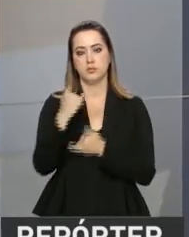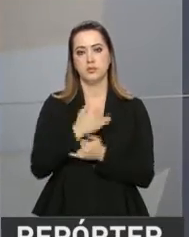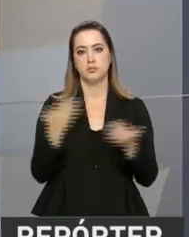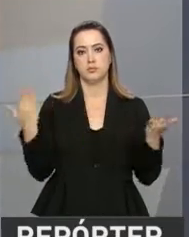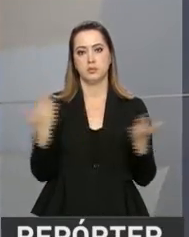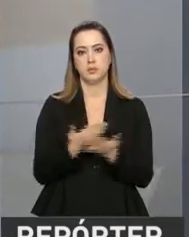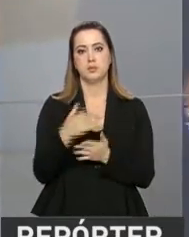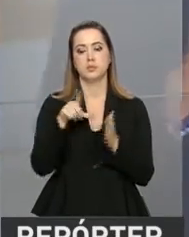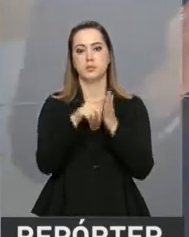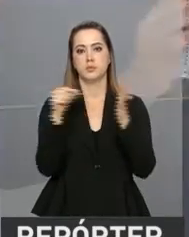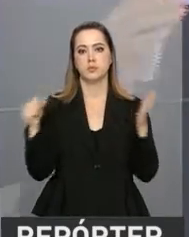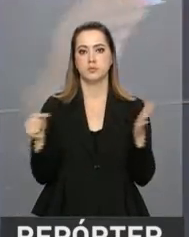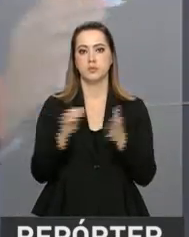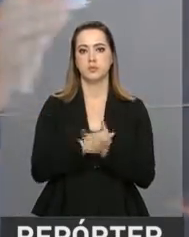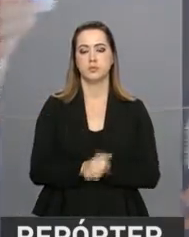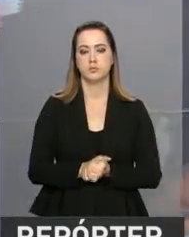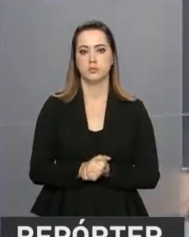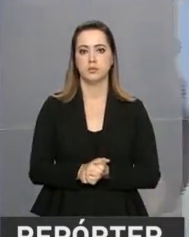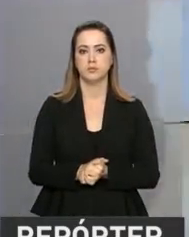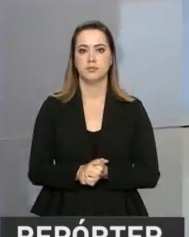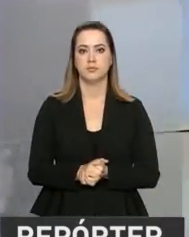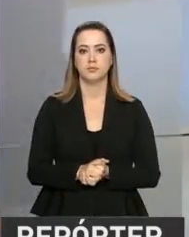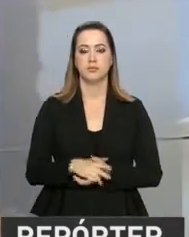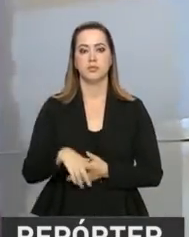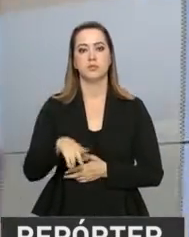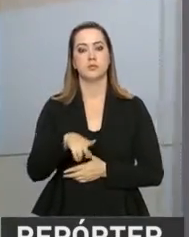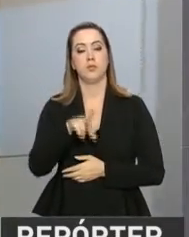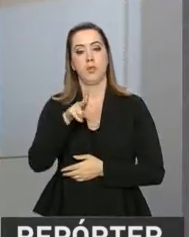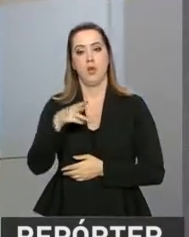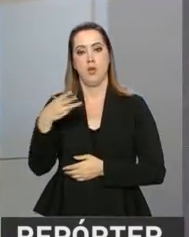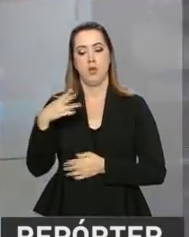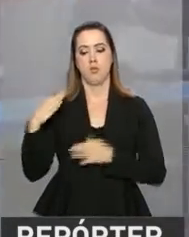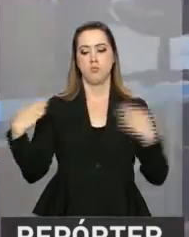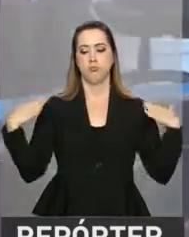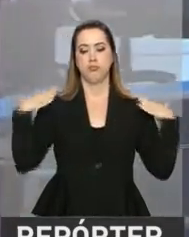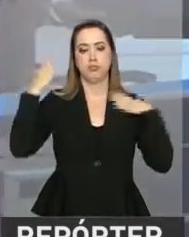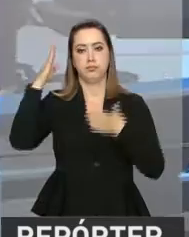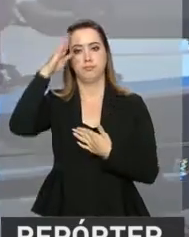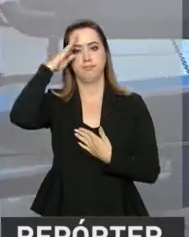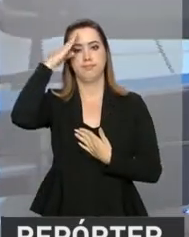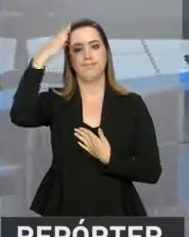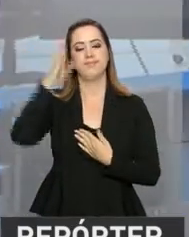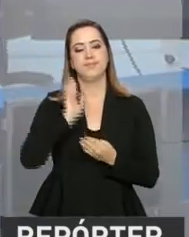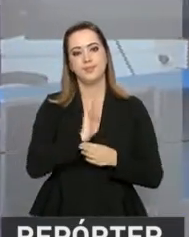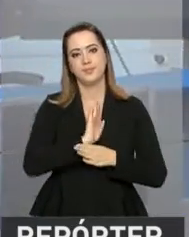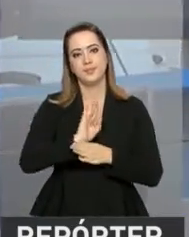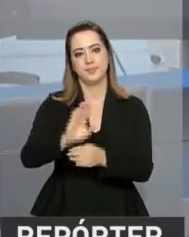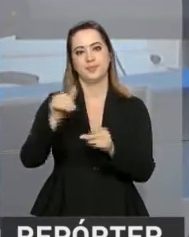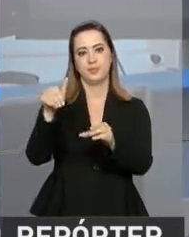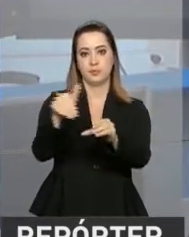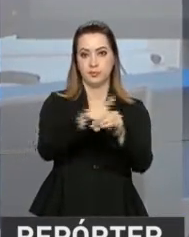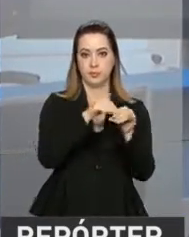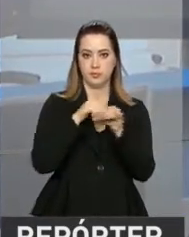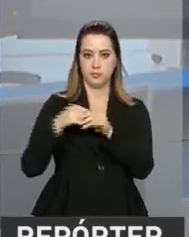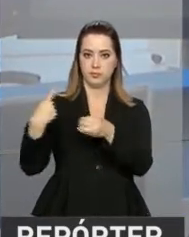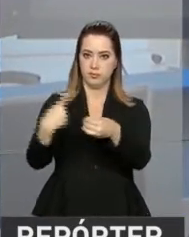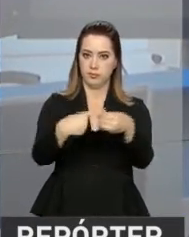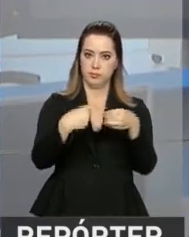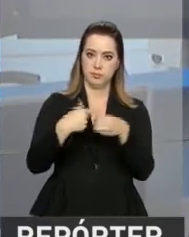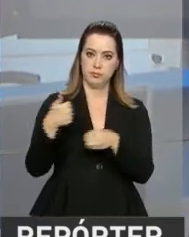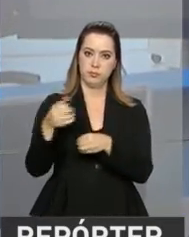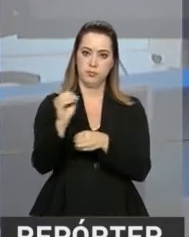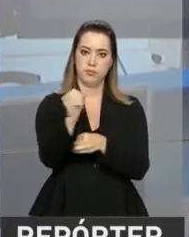informações ao vivo aí do Palácio do Planalto e as forças armadas vão dar apoio Logístico nas eleições municipais deste ano em